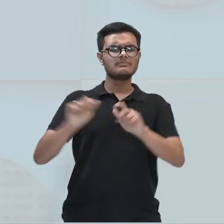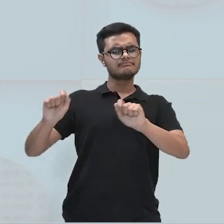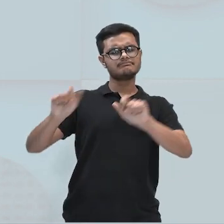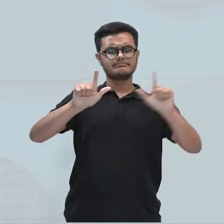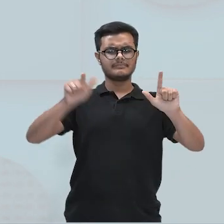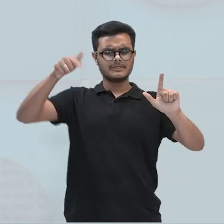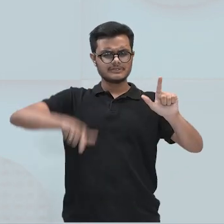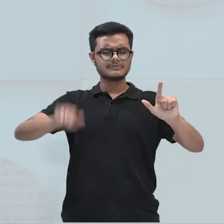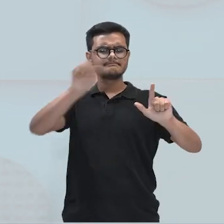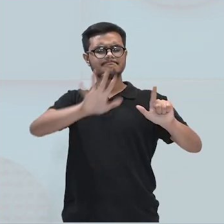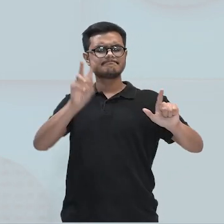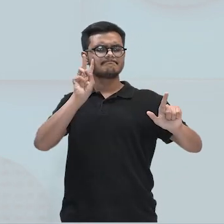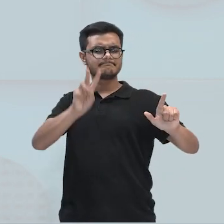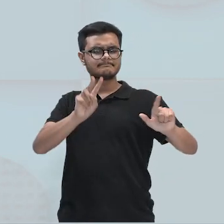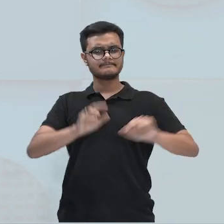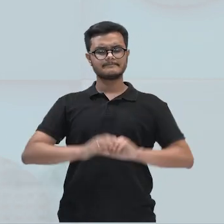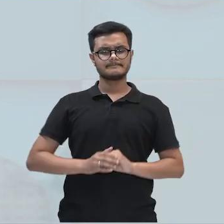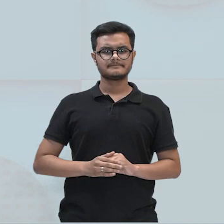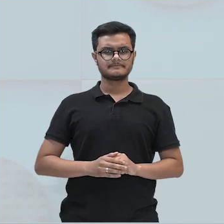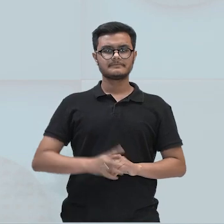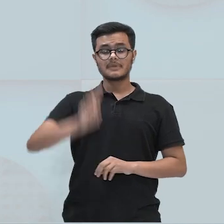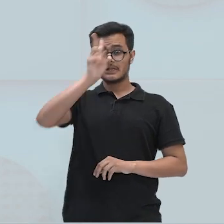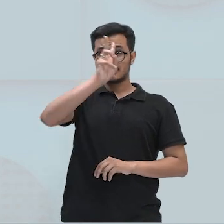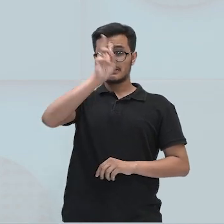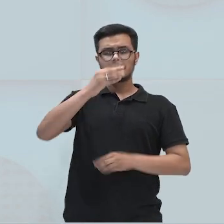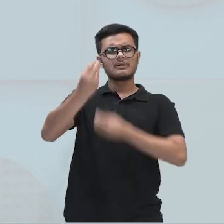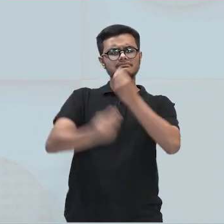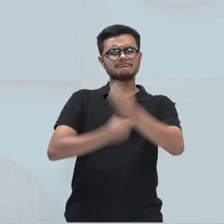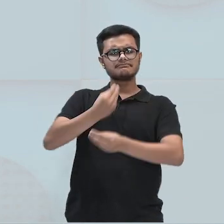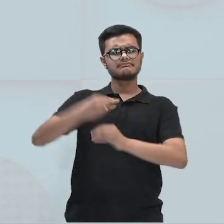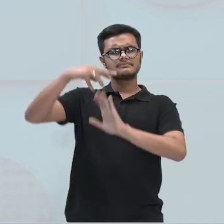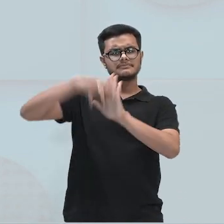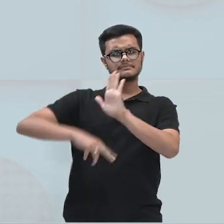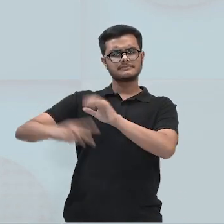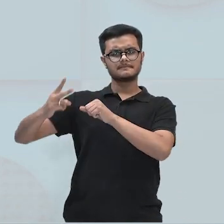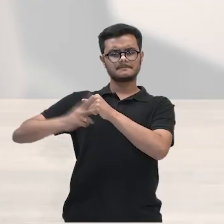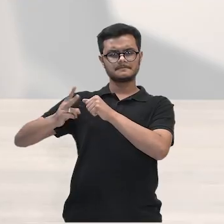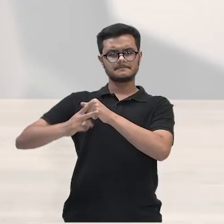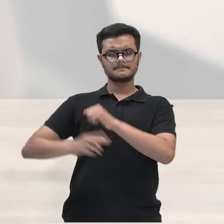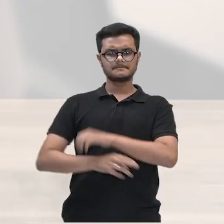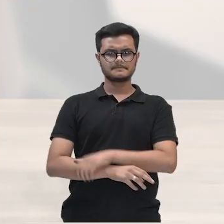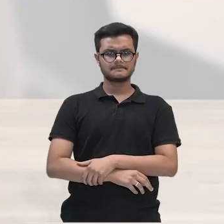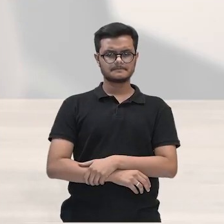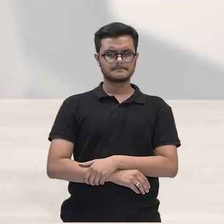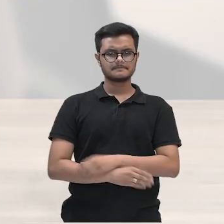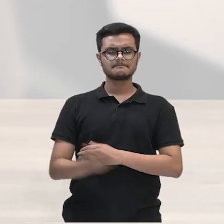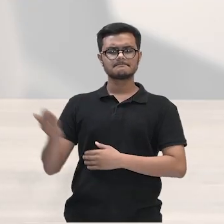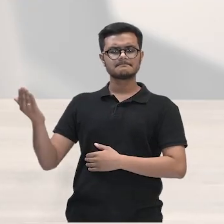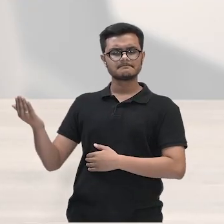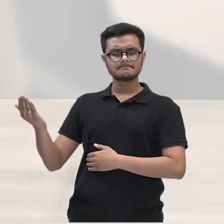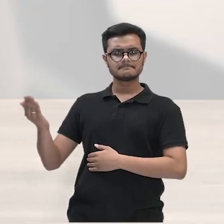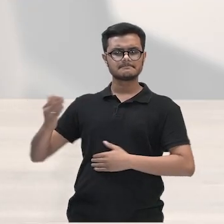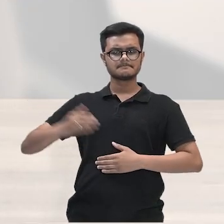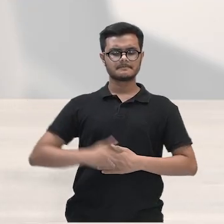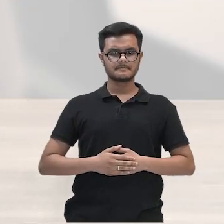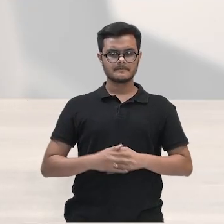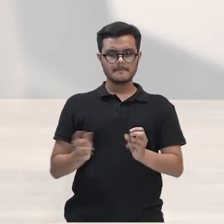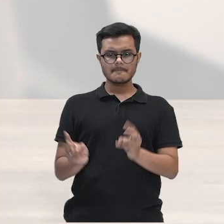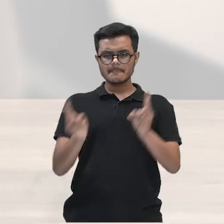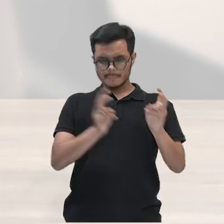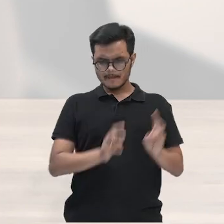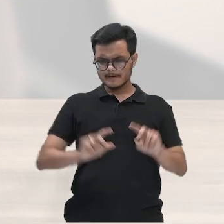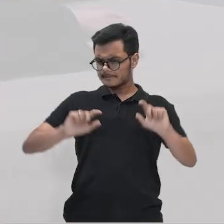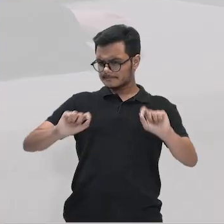para vocês aqui no vídeo e lembrar um pouquinho desses verbos. Vamos aqui junto comigo. Então, vocês podem observar aí, não é?